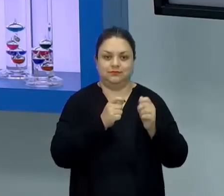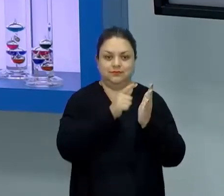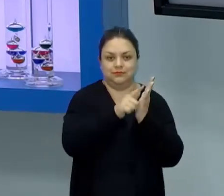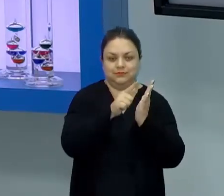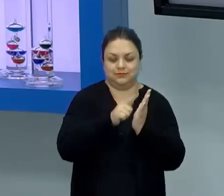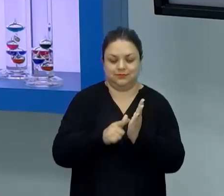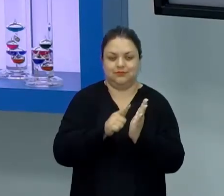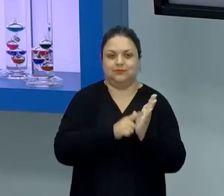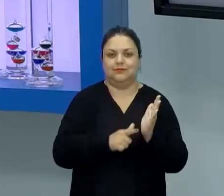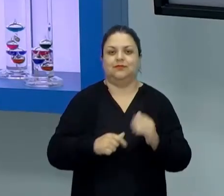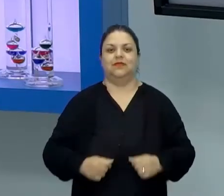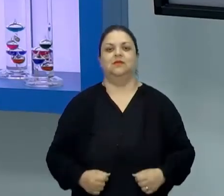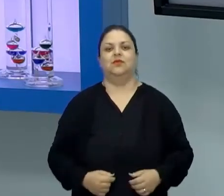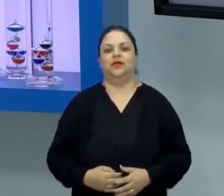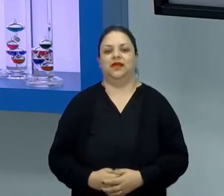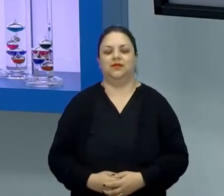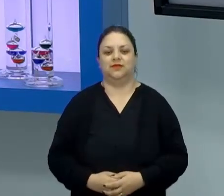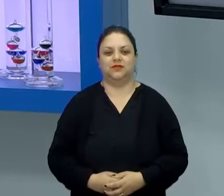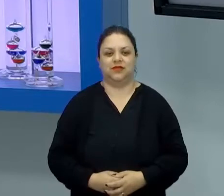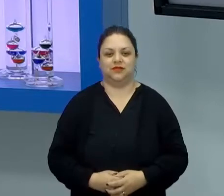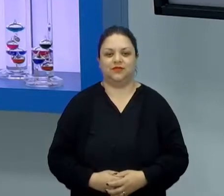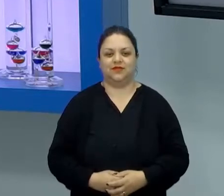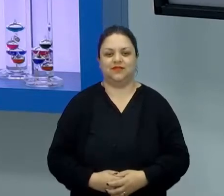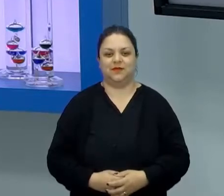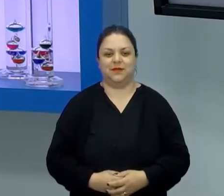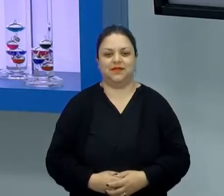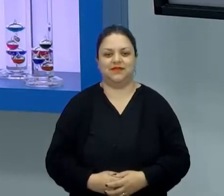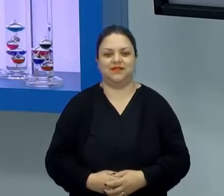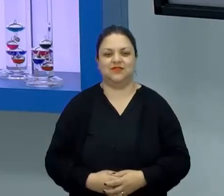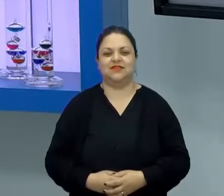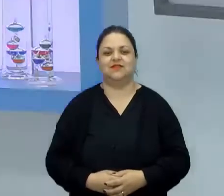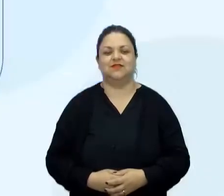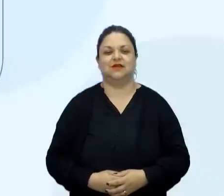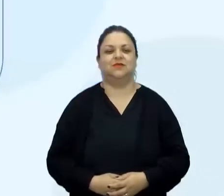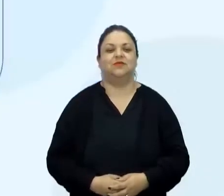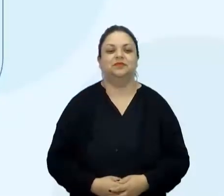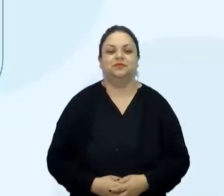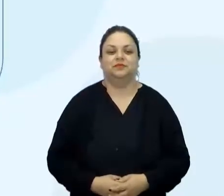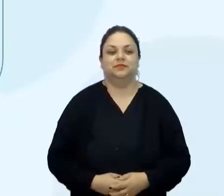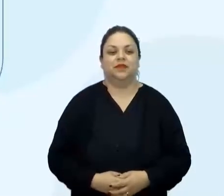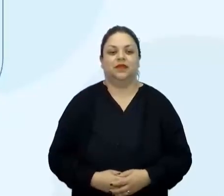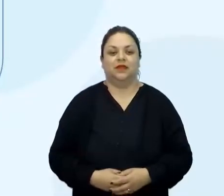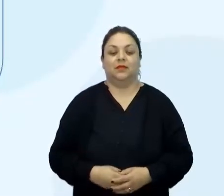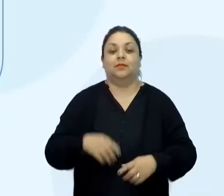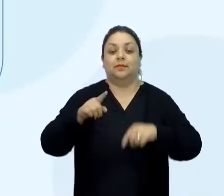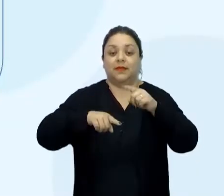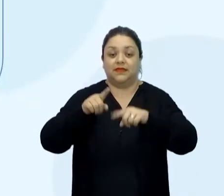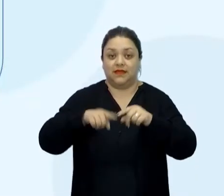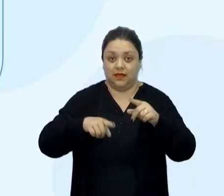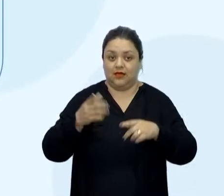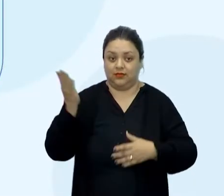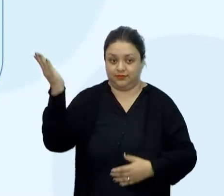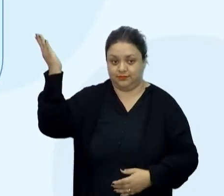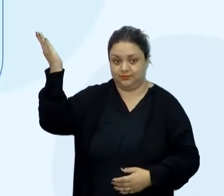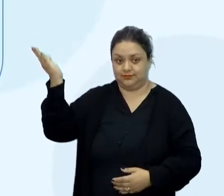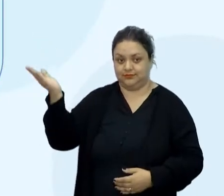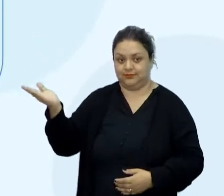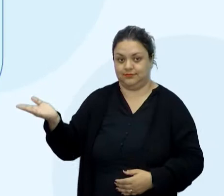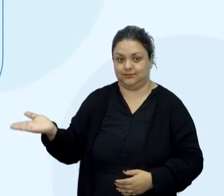Tudo bem, gente? Então, vamos lá. Propriedade dos materiais cerâmicos. Então, uma delas aí